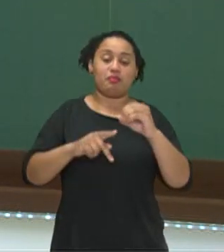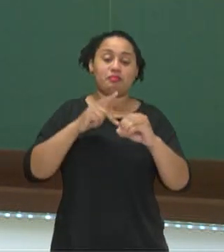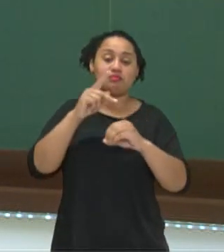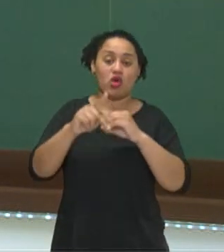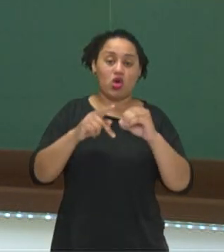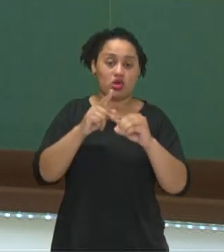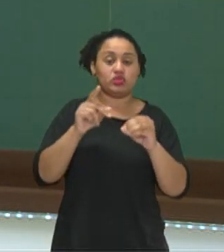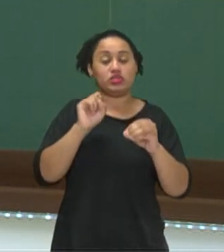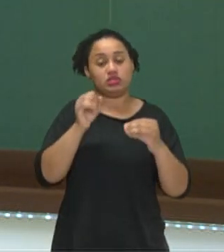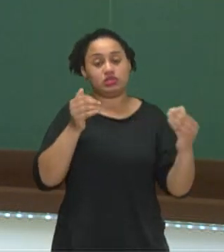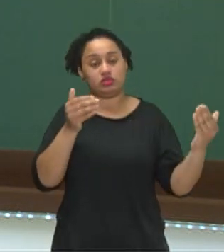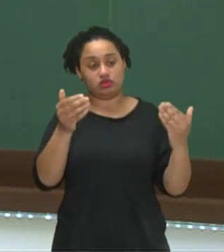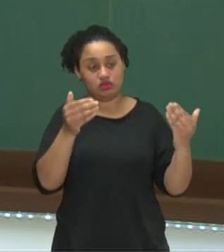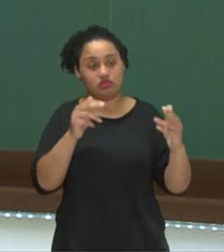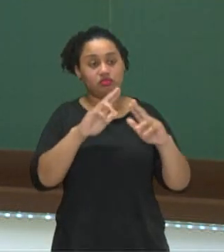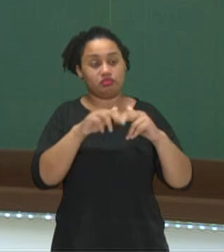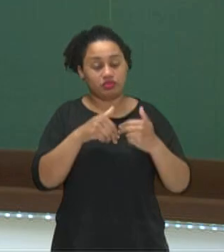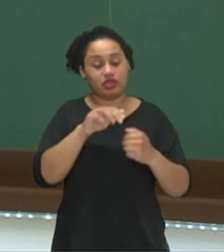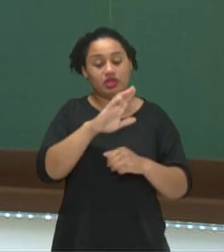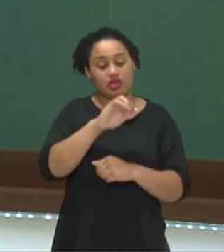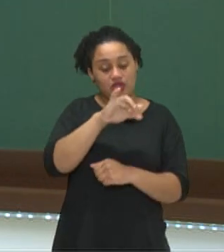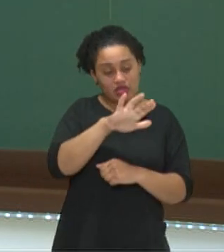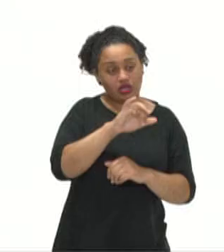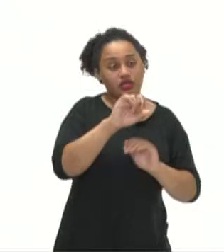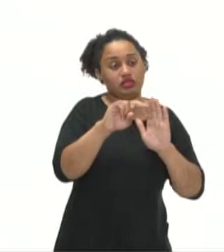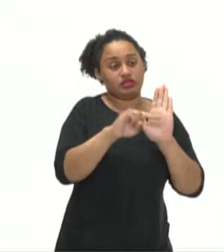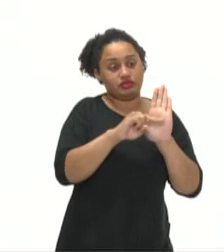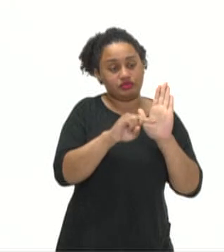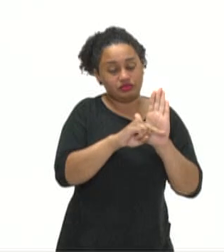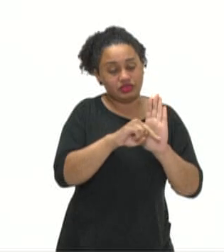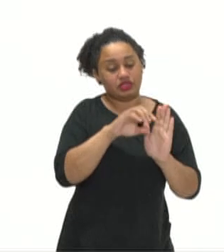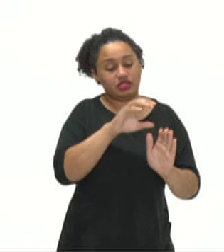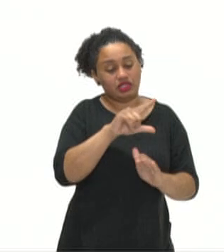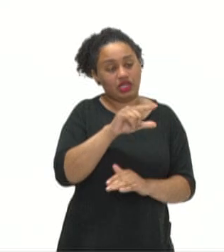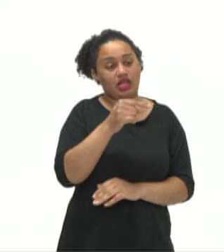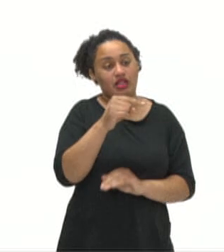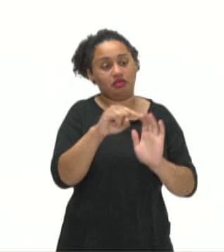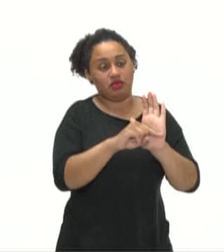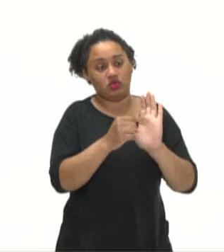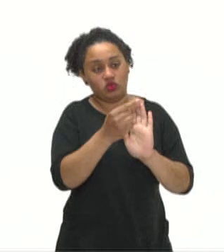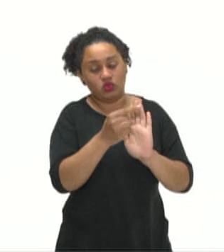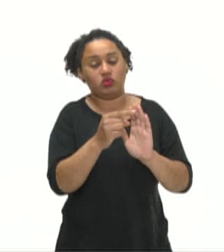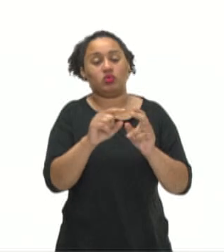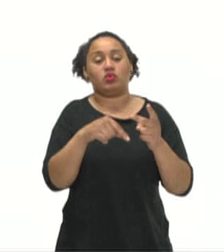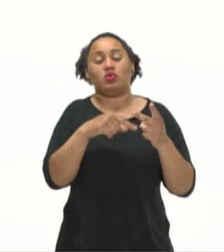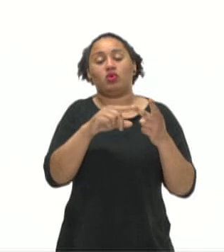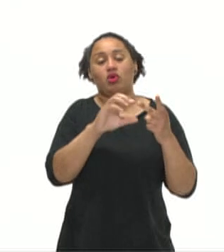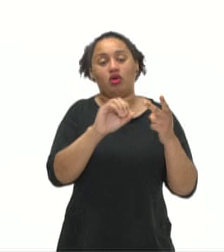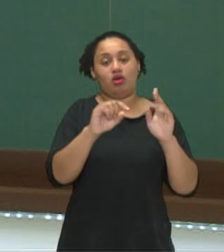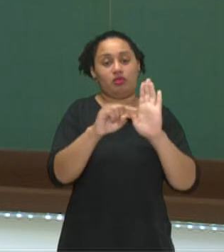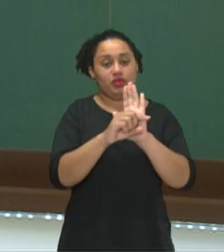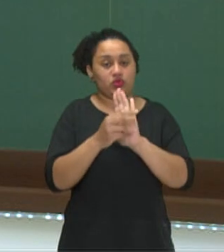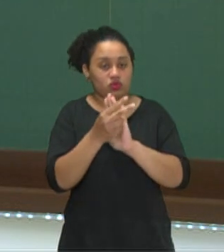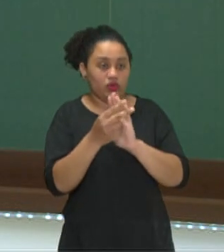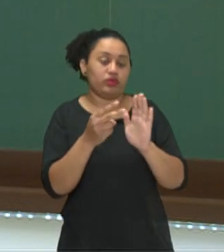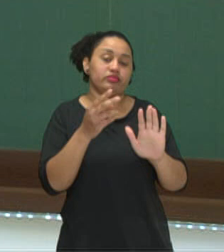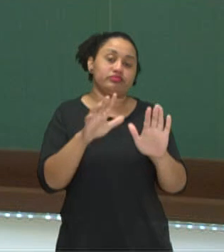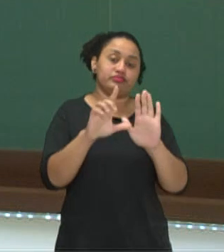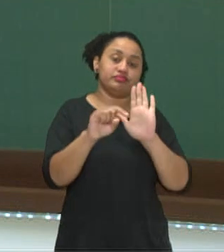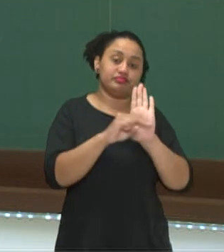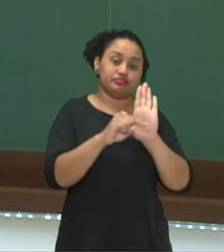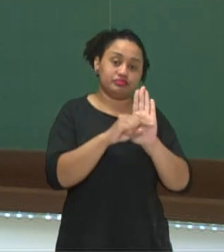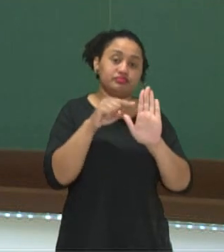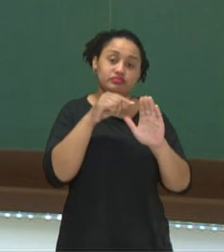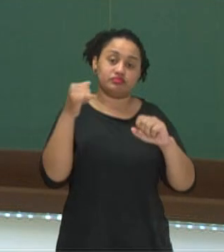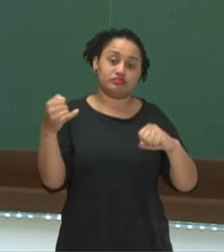isso, o ânion, carga negativa, Cl1-, O-2. Então, sinal negativo para os ânions.